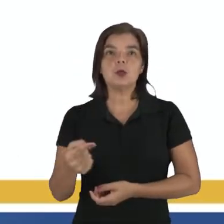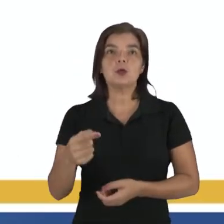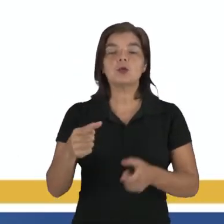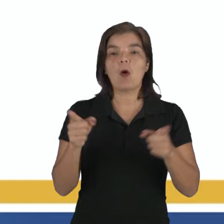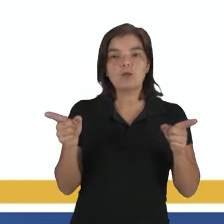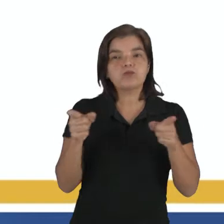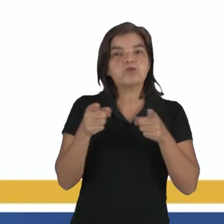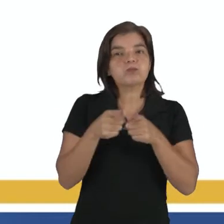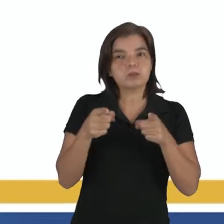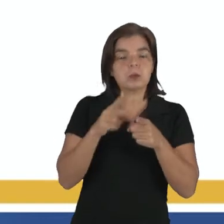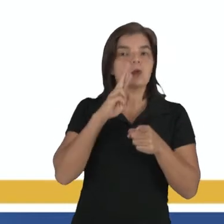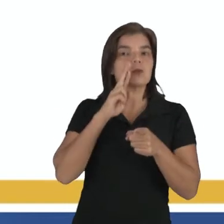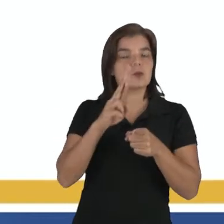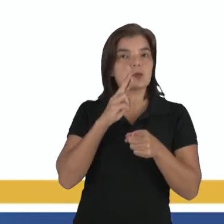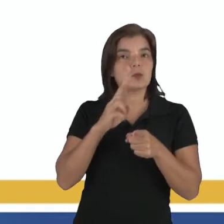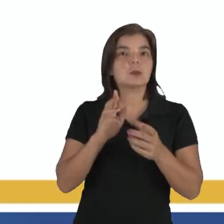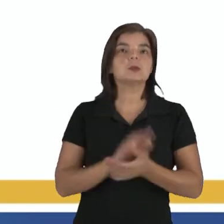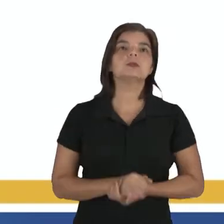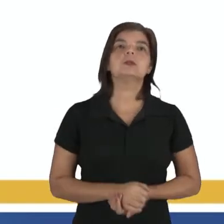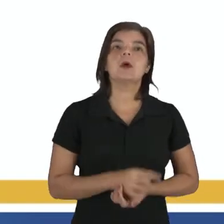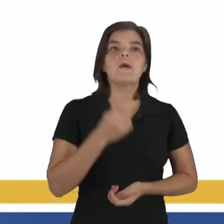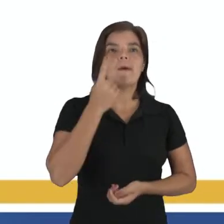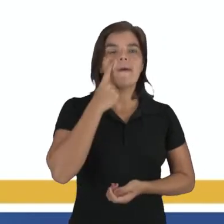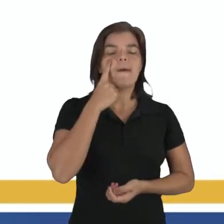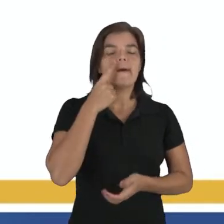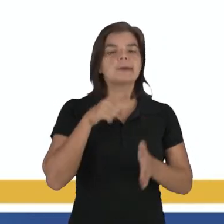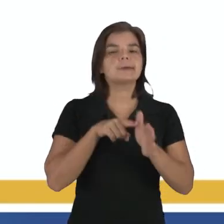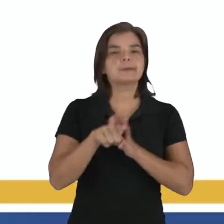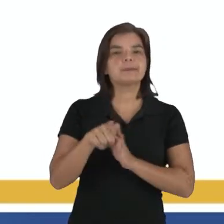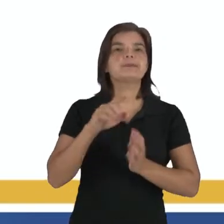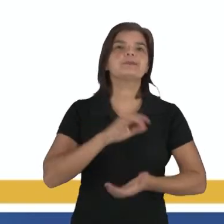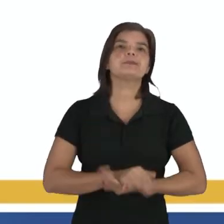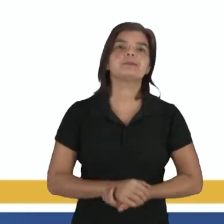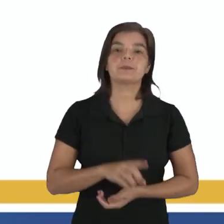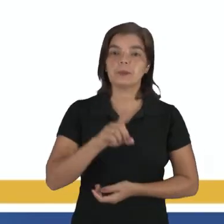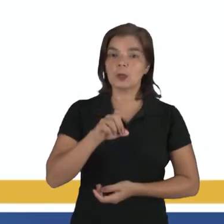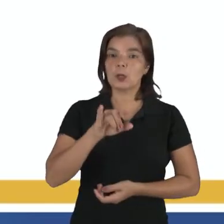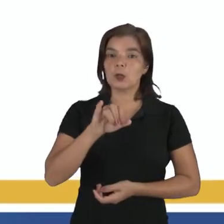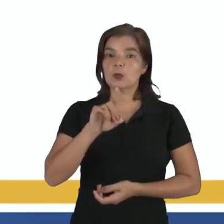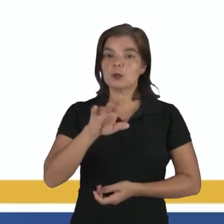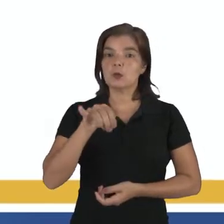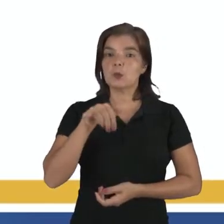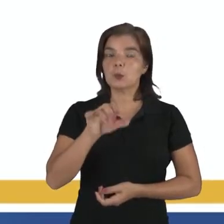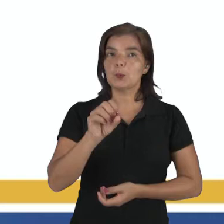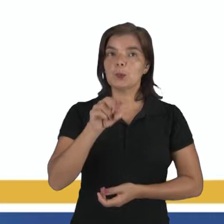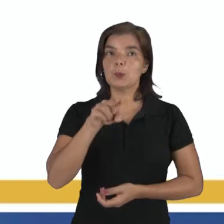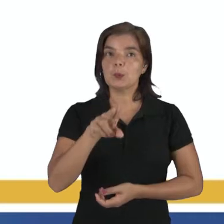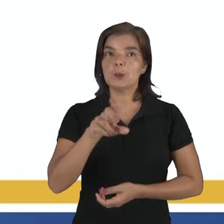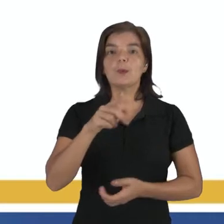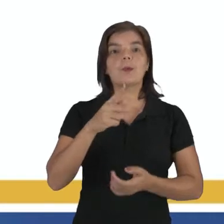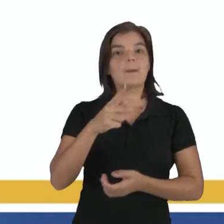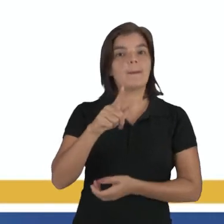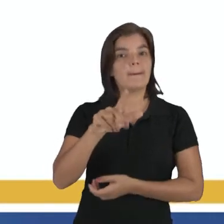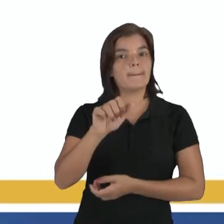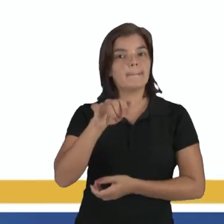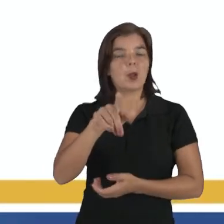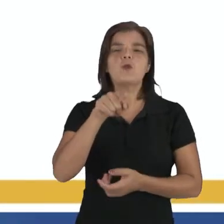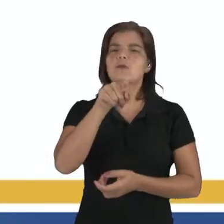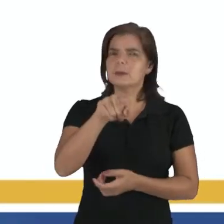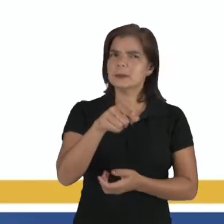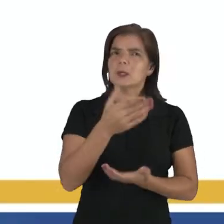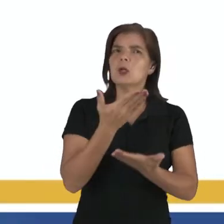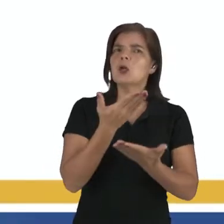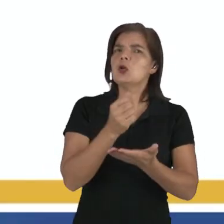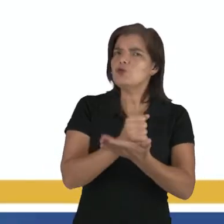Para short answers, para as respostas curtas, observem a pergunta. Did you play games yesterday? Você